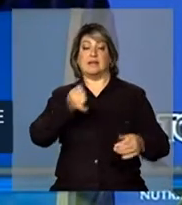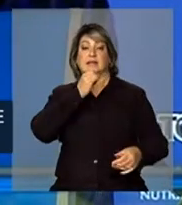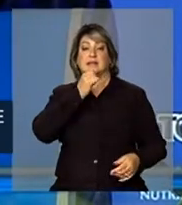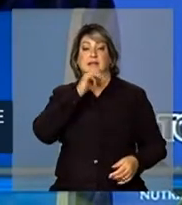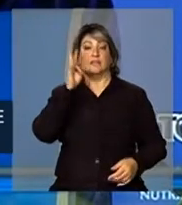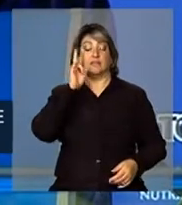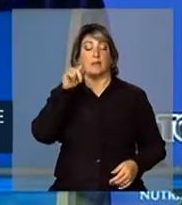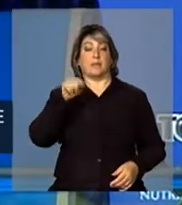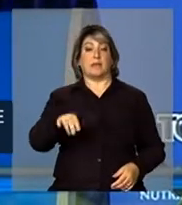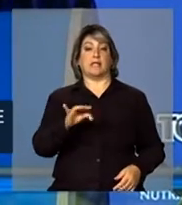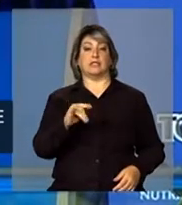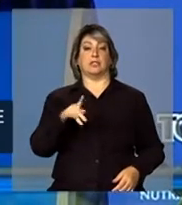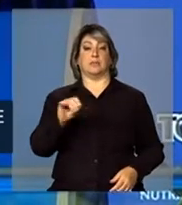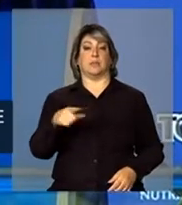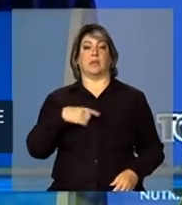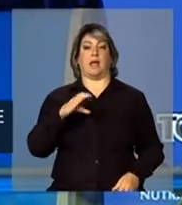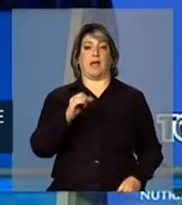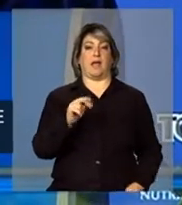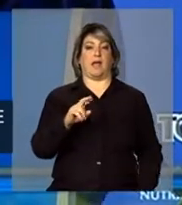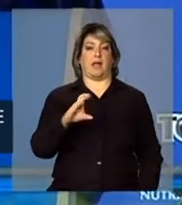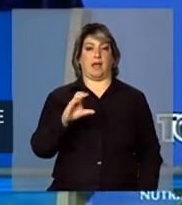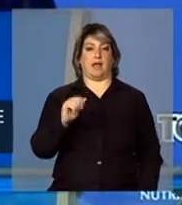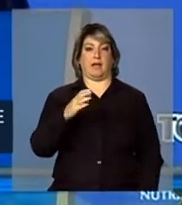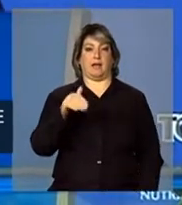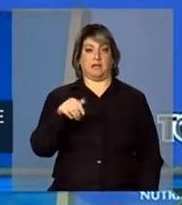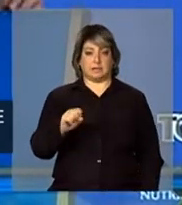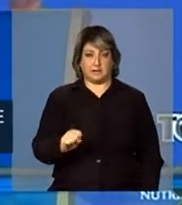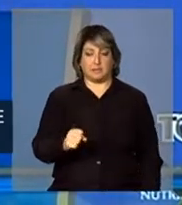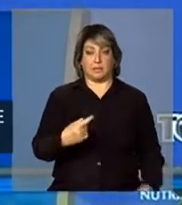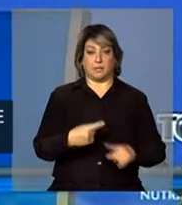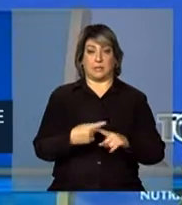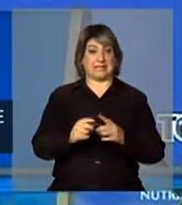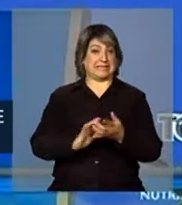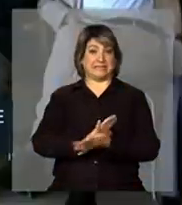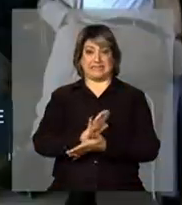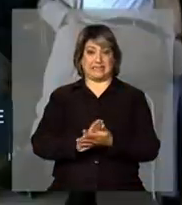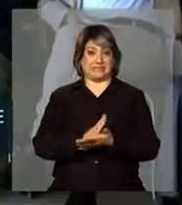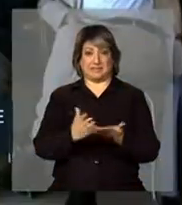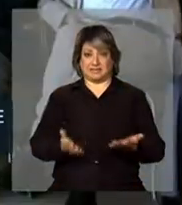da tipificação de carcaças. Por quê? Sem isso,